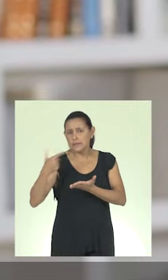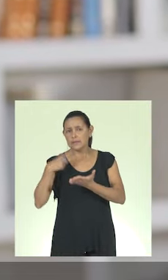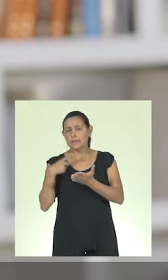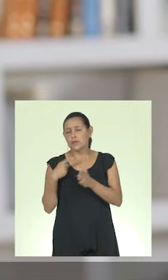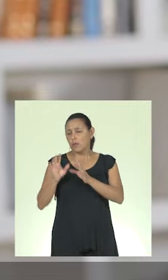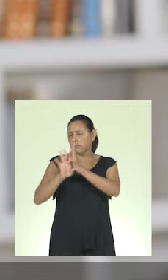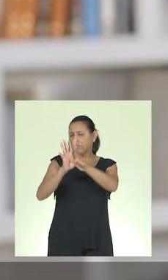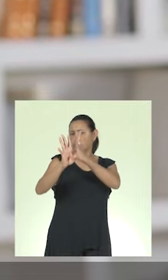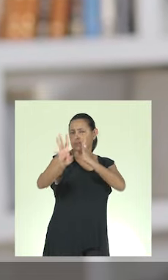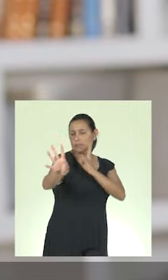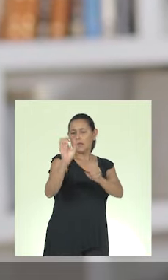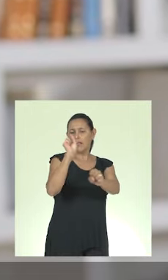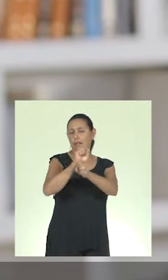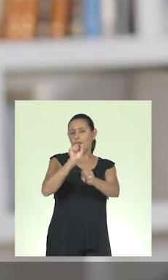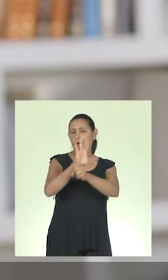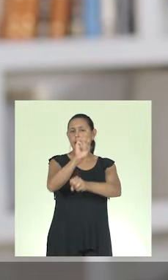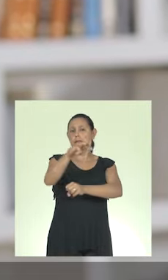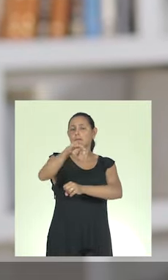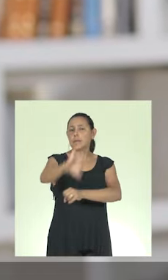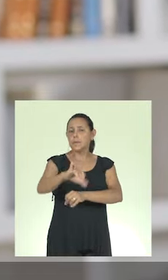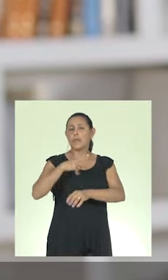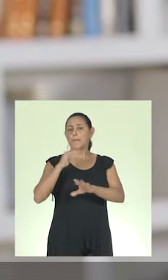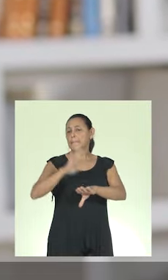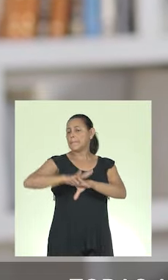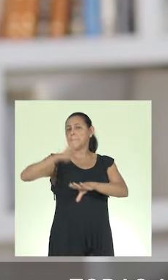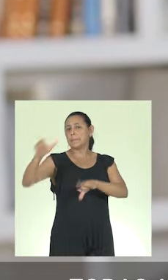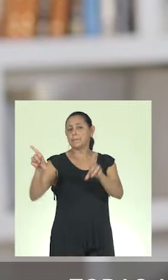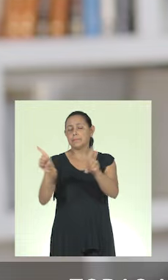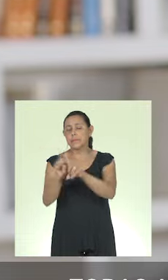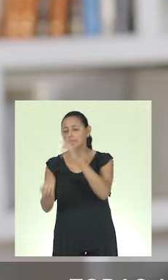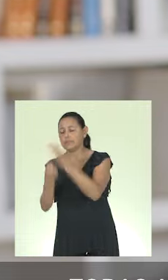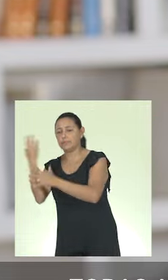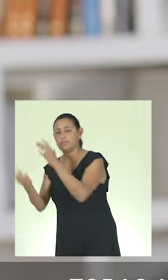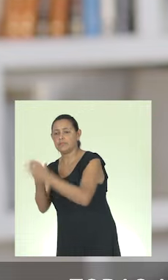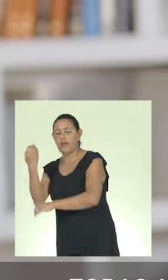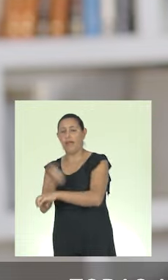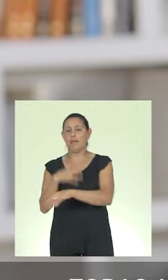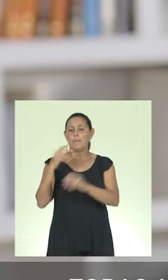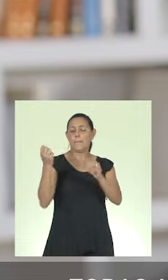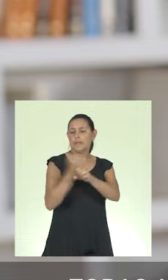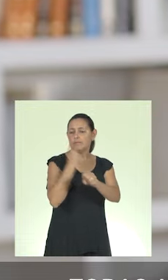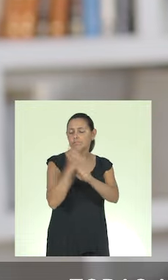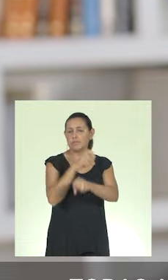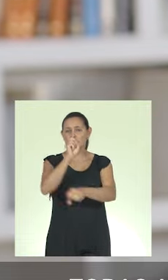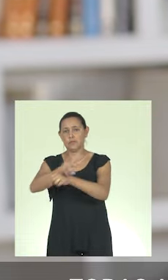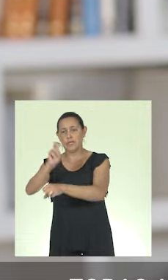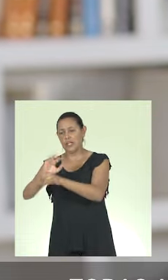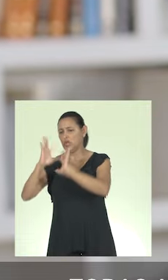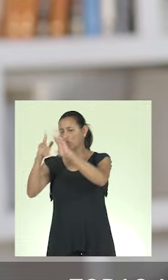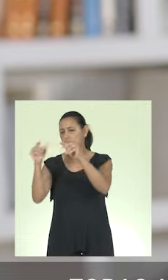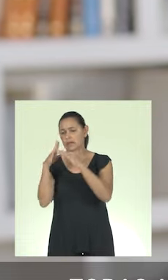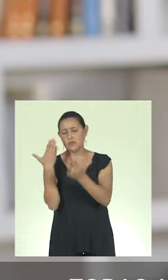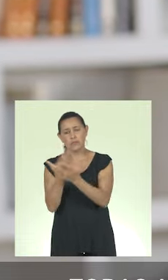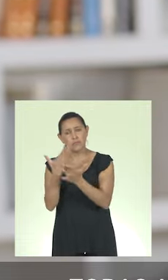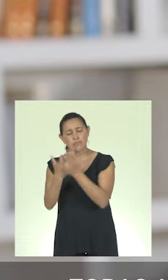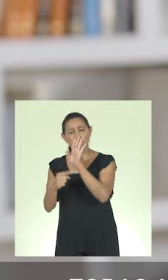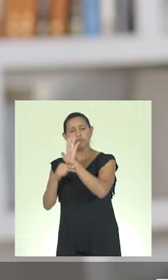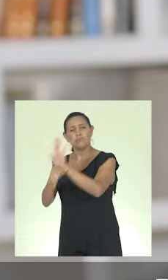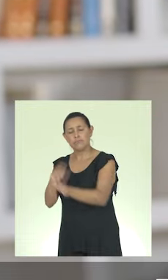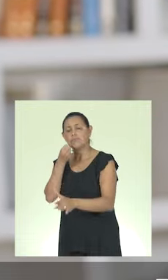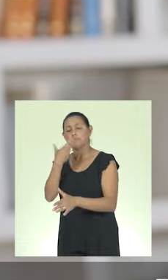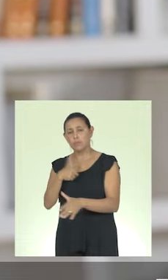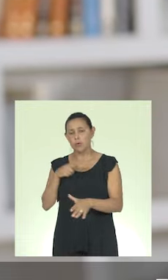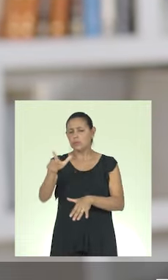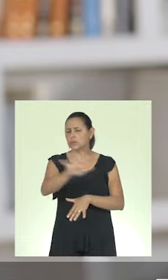CMEIS, com mais unidades e criação de novas vagas. Todas as escolas vão oferecer atividades em tempo integral.